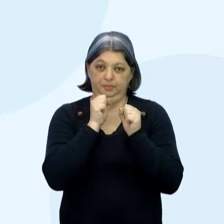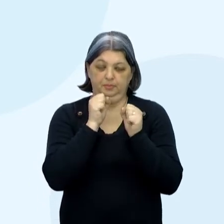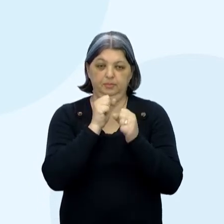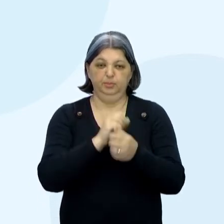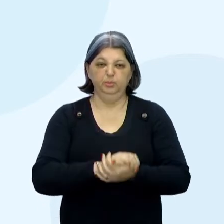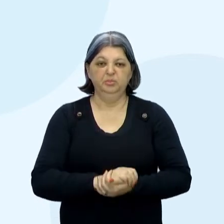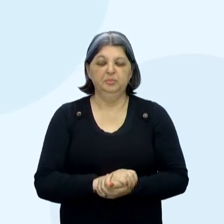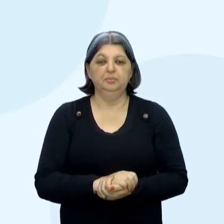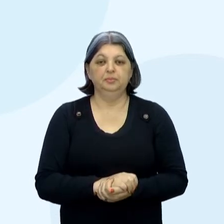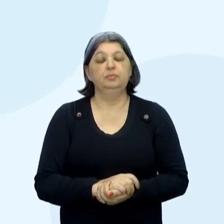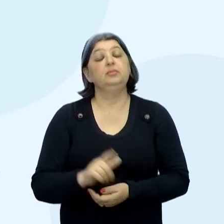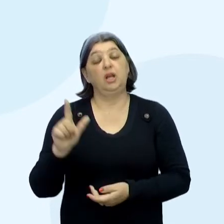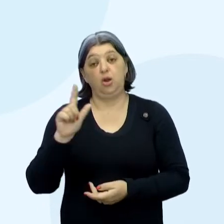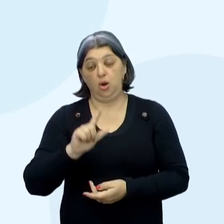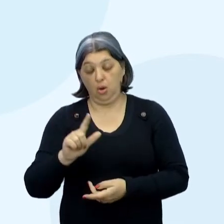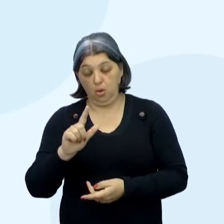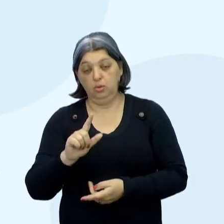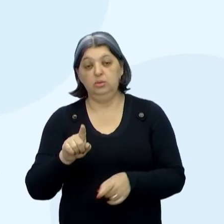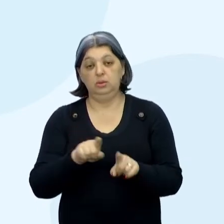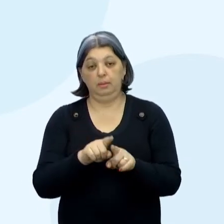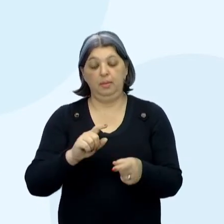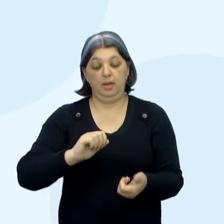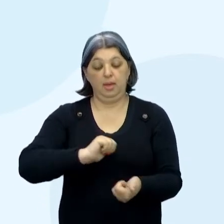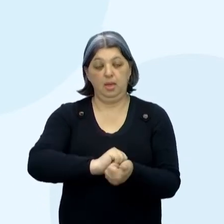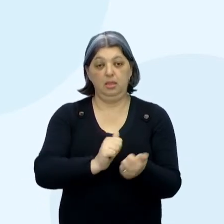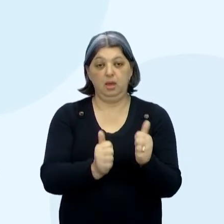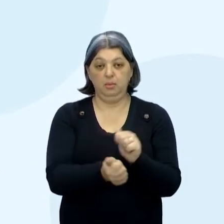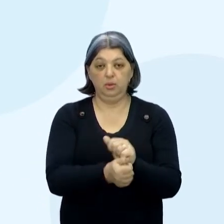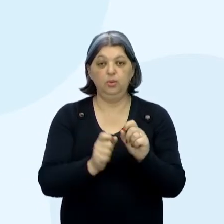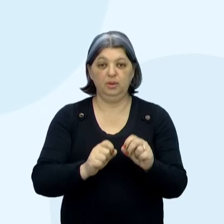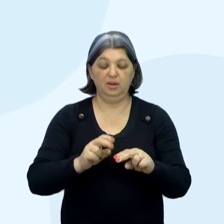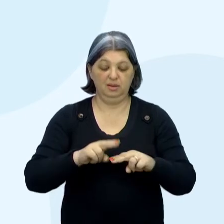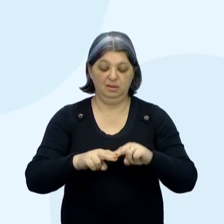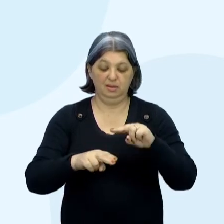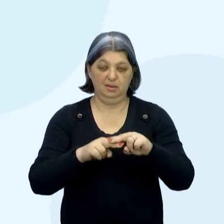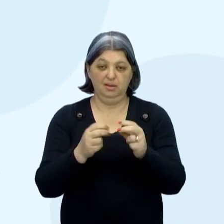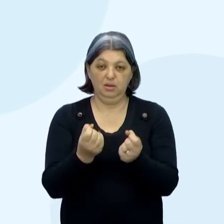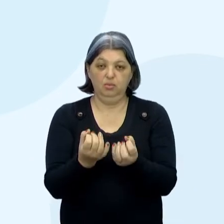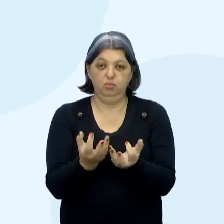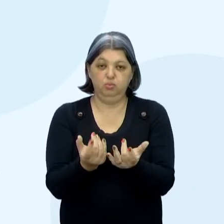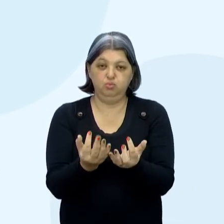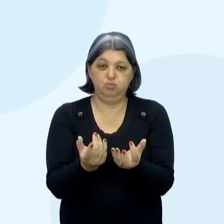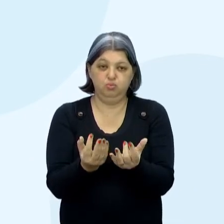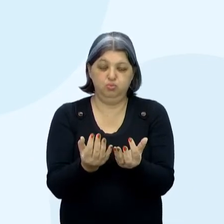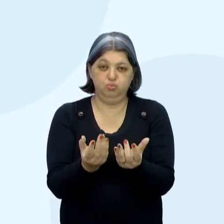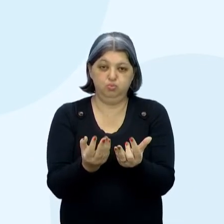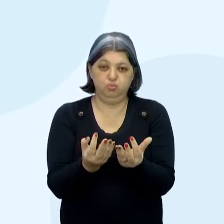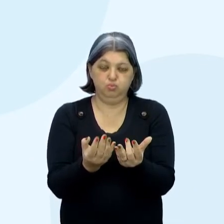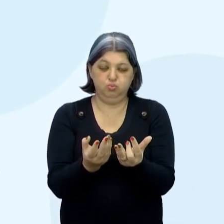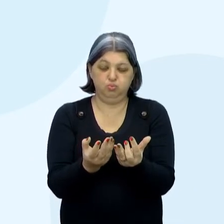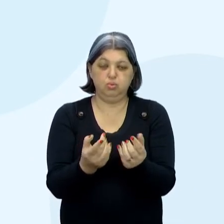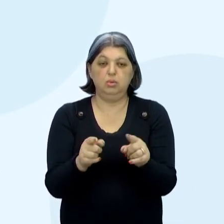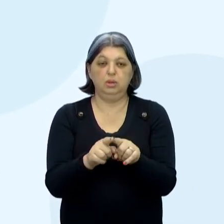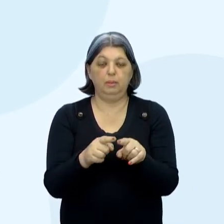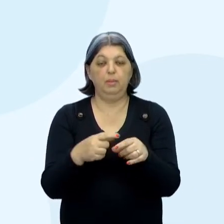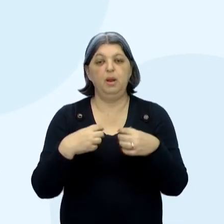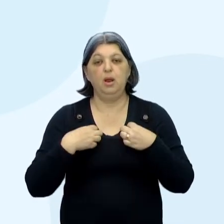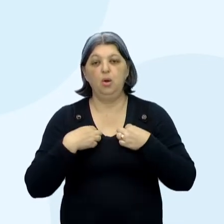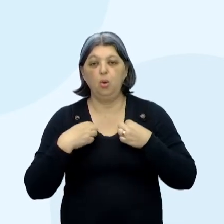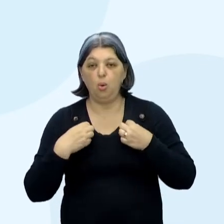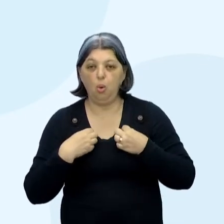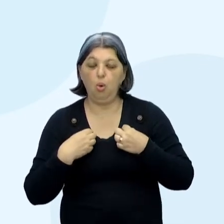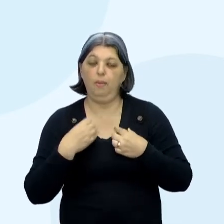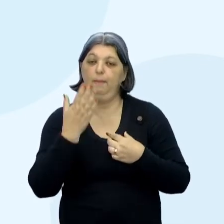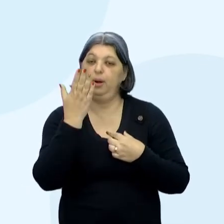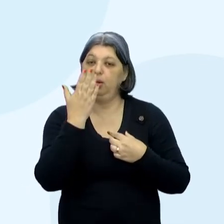E é claro, a gente adaptou isso à fogueira e toda uma indumentária e